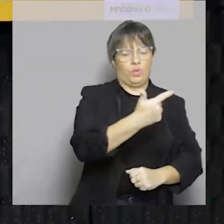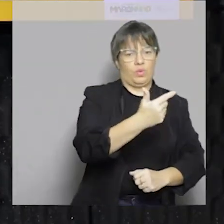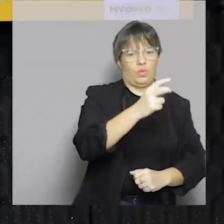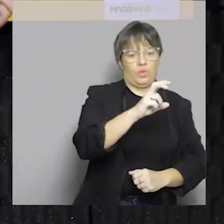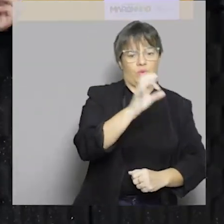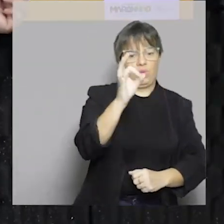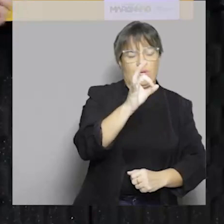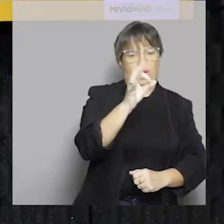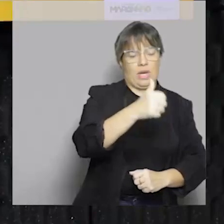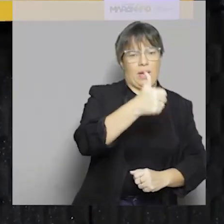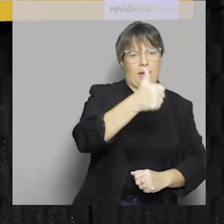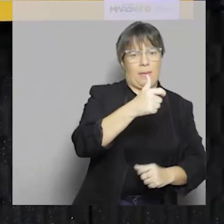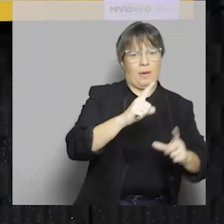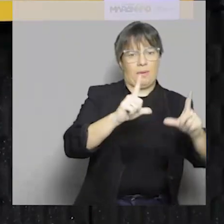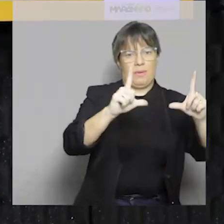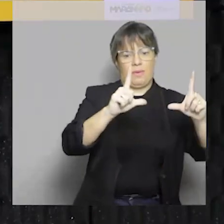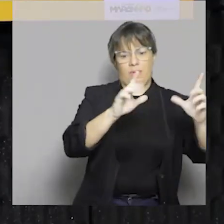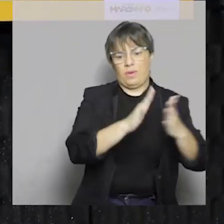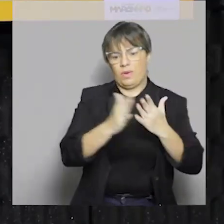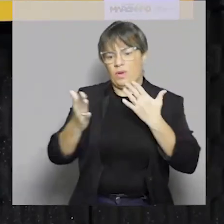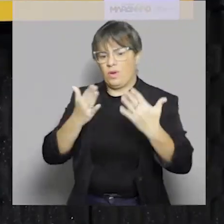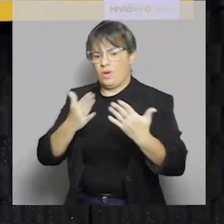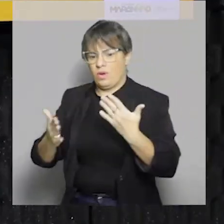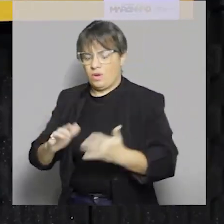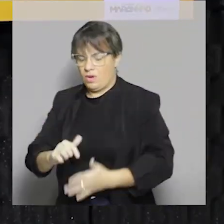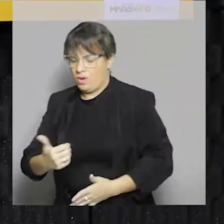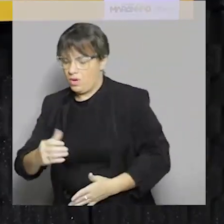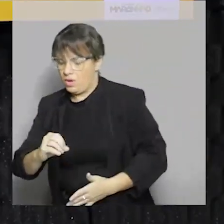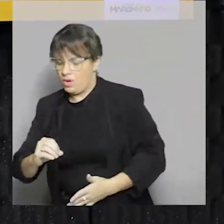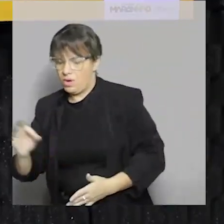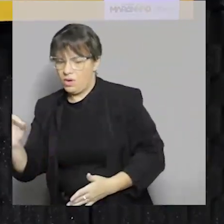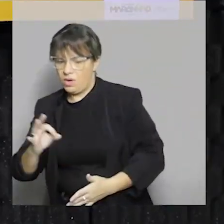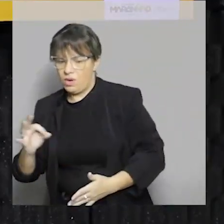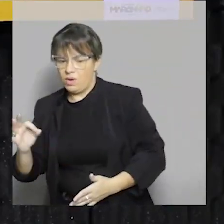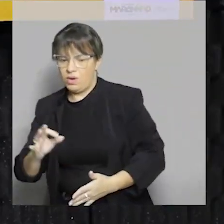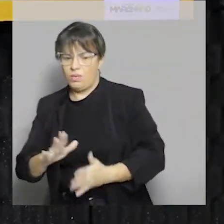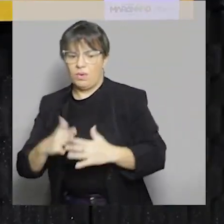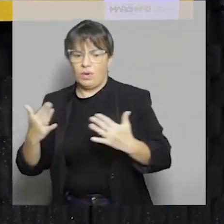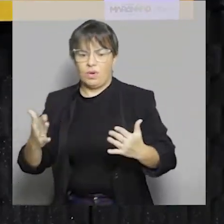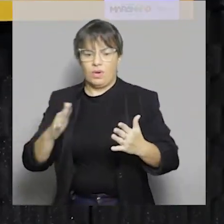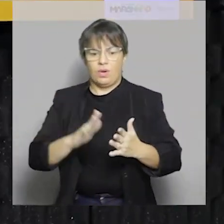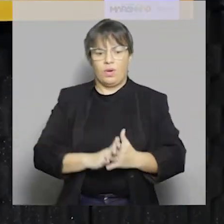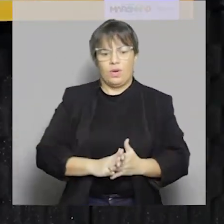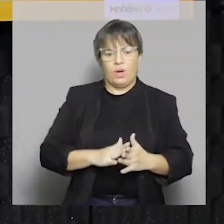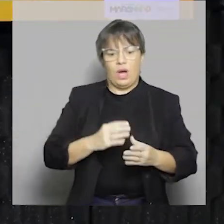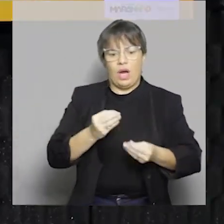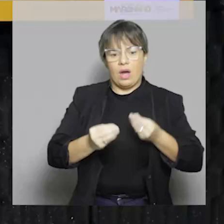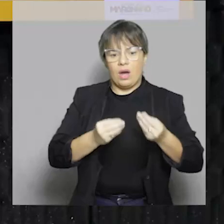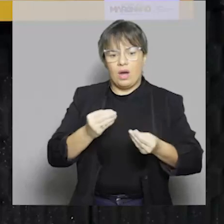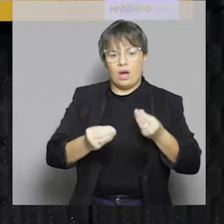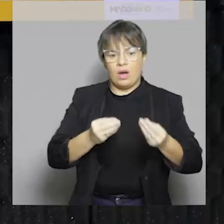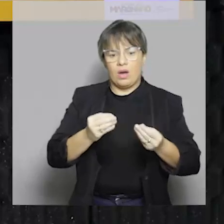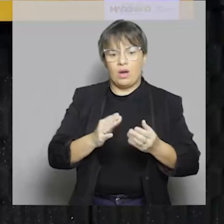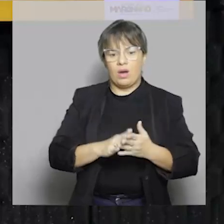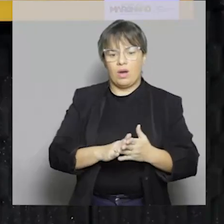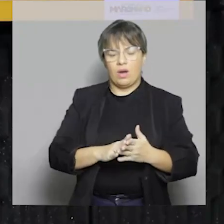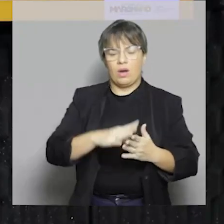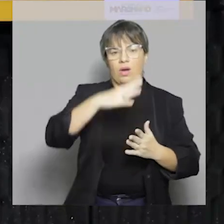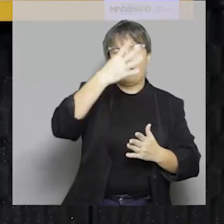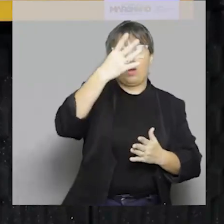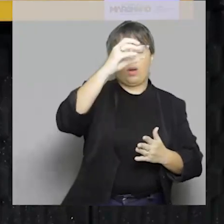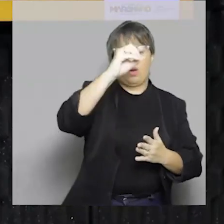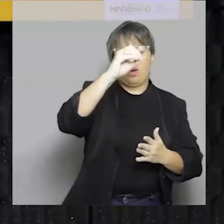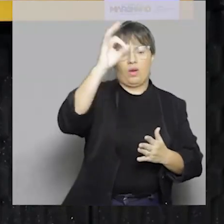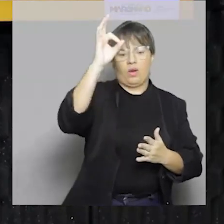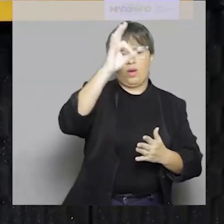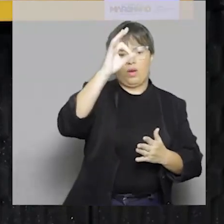na primeira imagem para 10% na última. A evapotranspiração, que era de 40%, baixou para 30%,